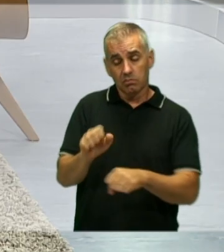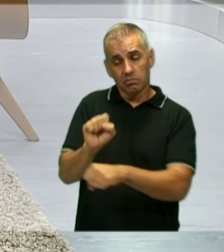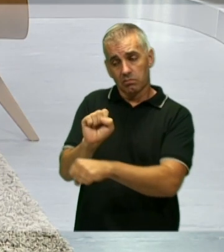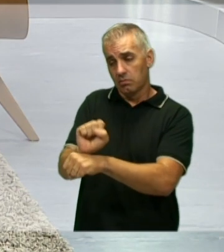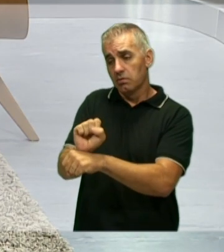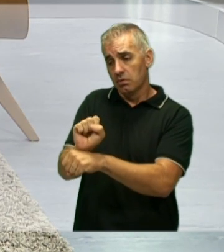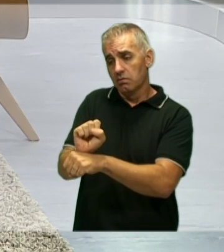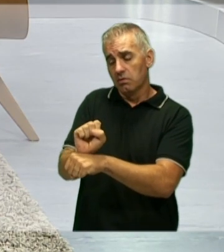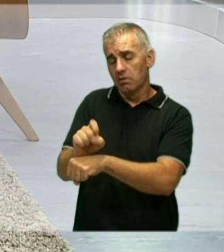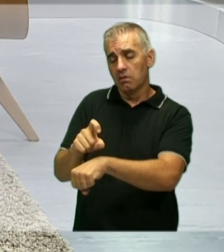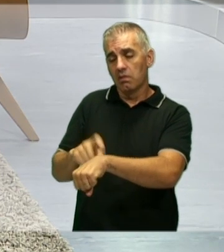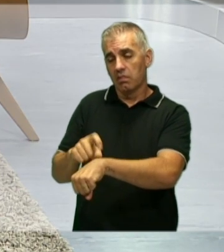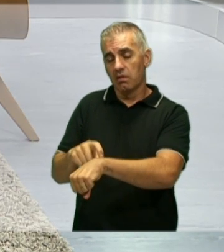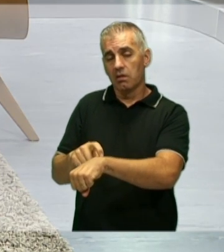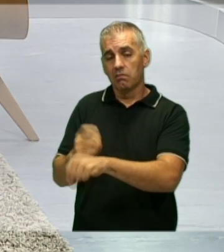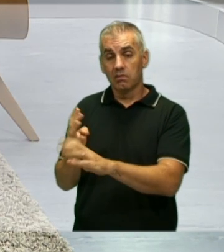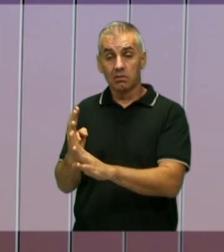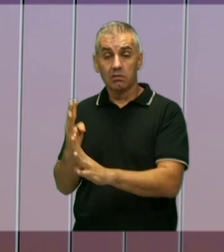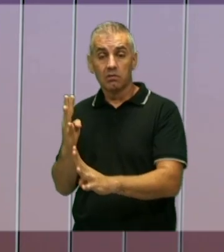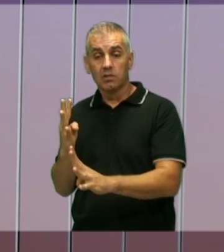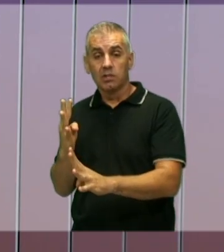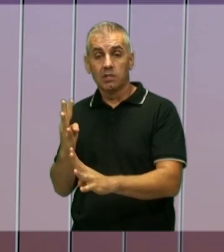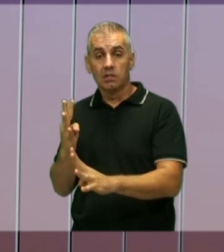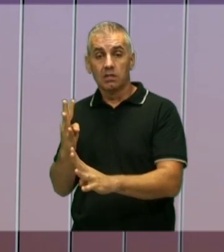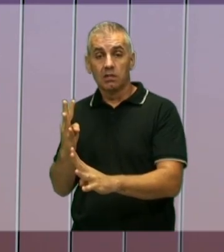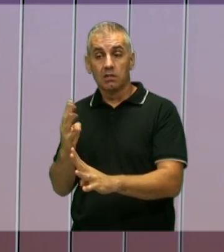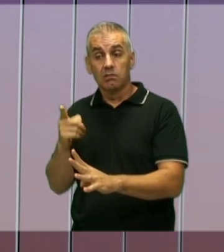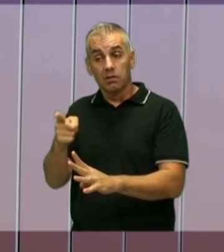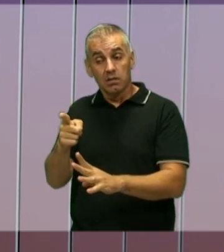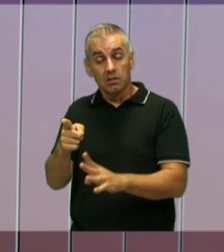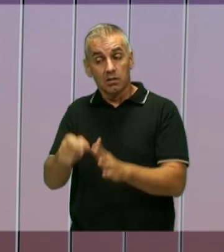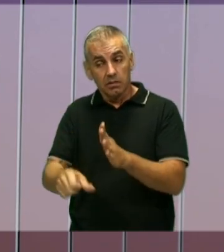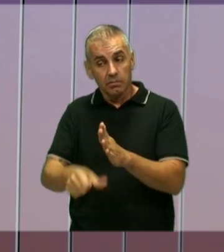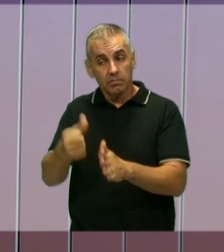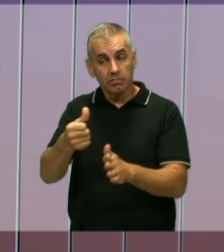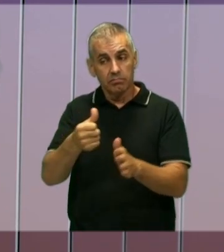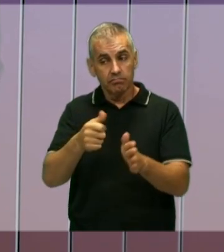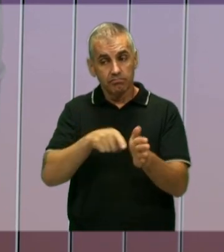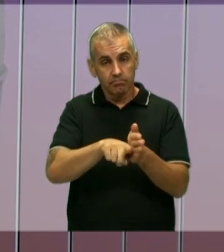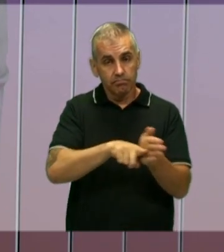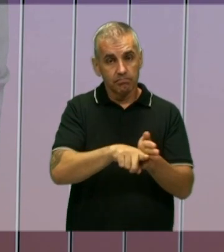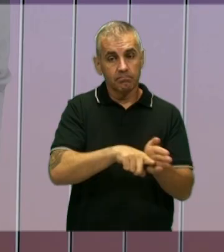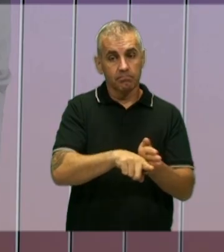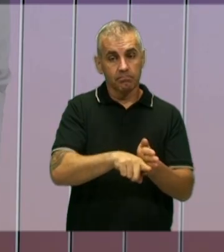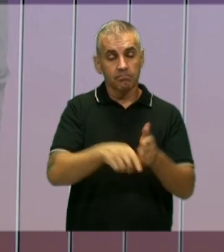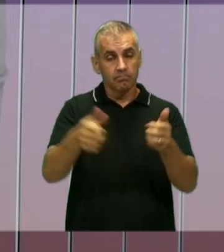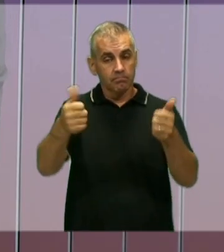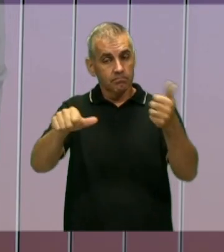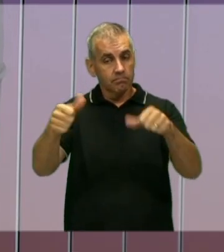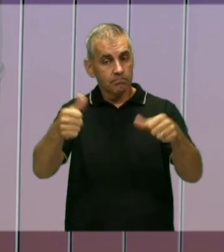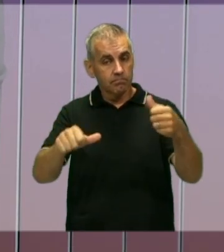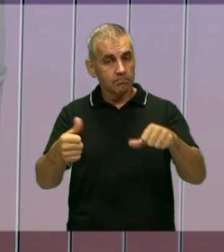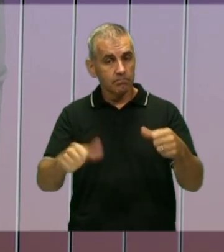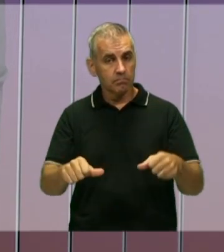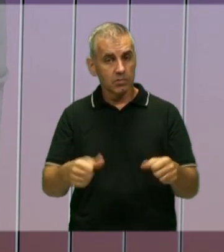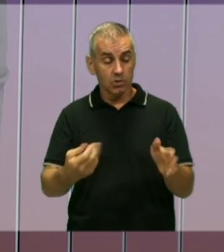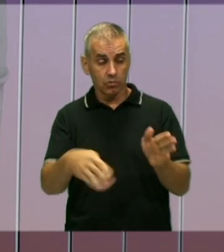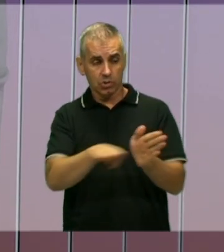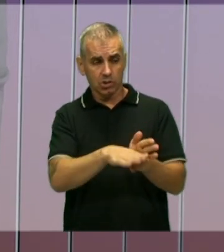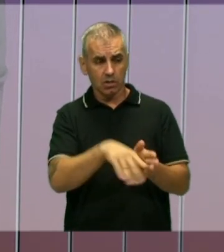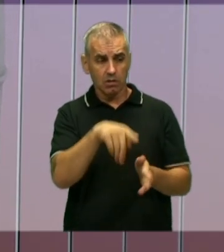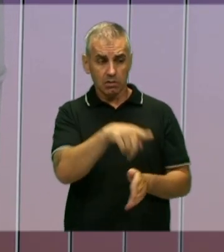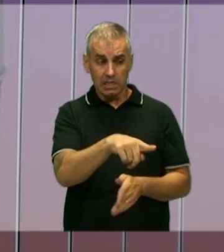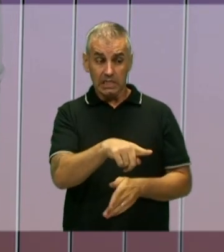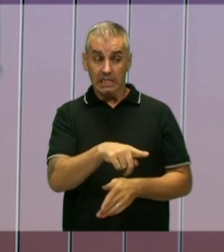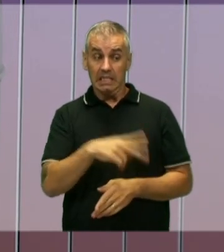tempo na fila de espera, tá? Mas a partir dessa avaliação, tá? Se tu chegar e, não, realmente é uma condição